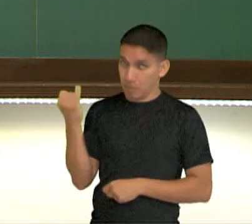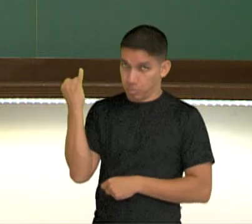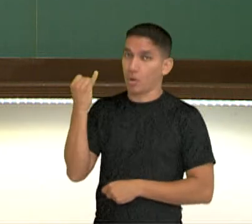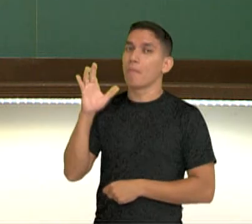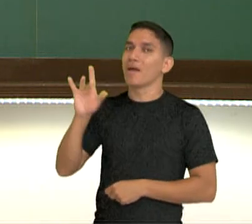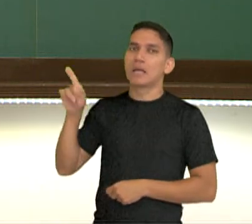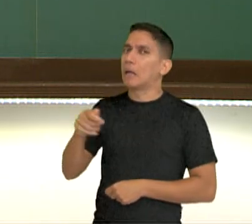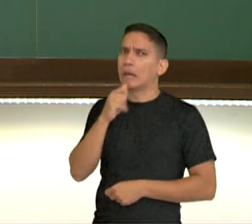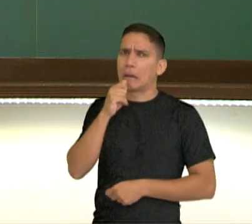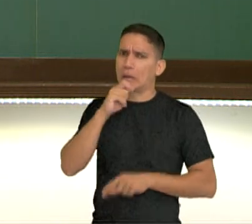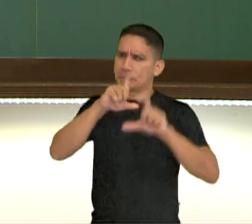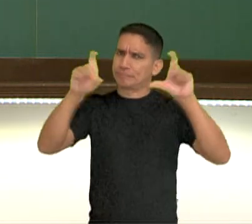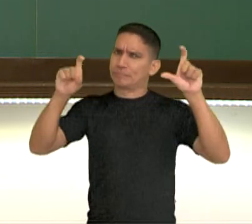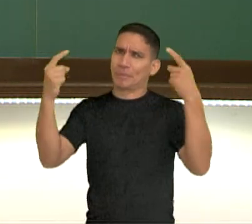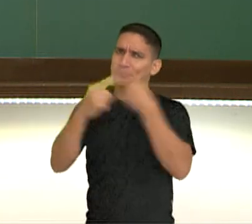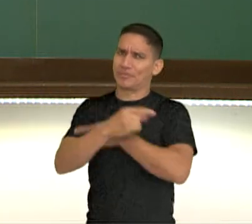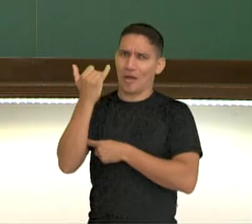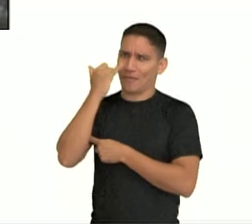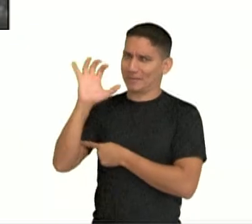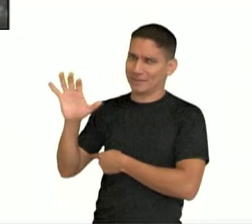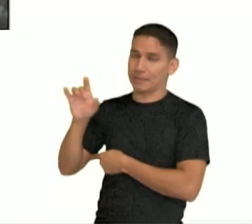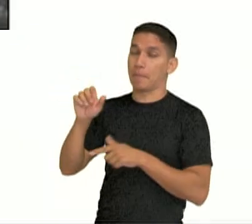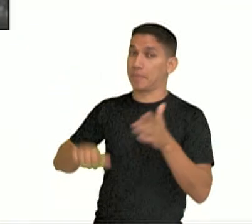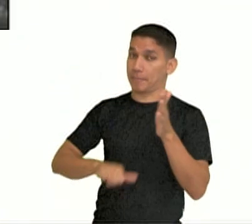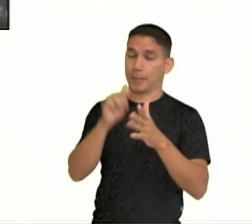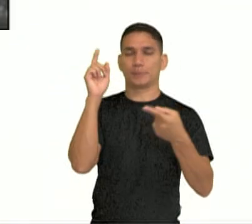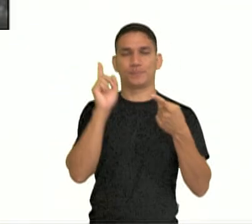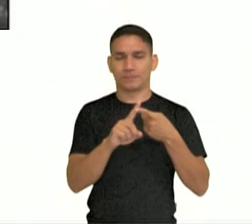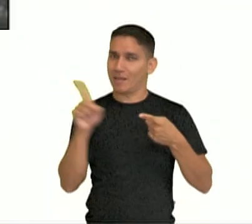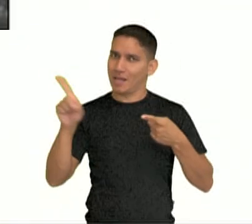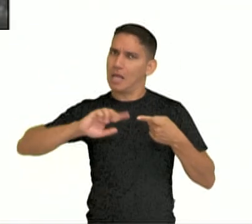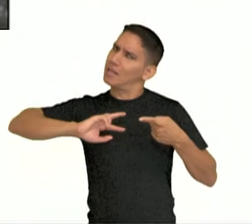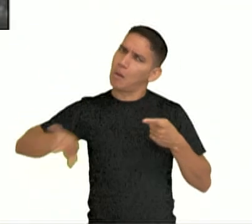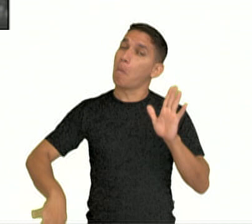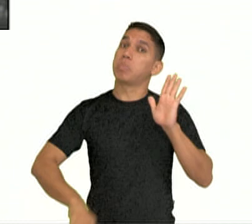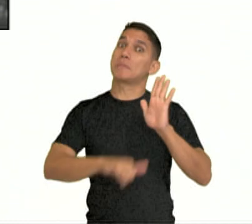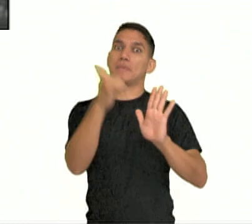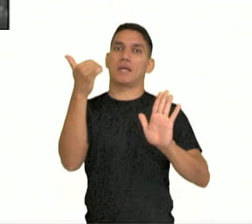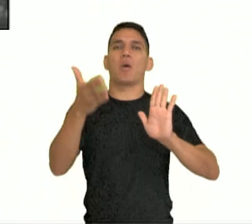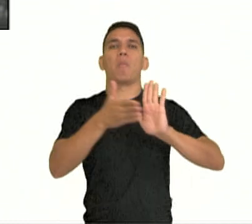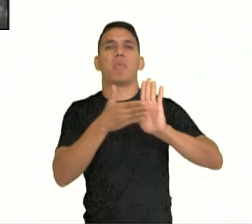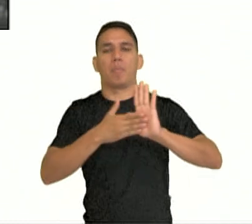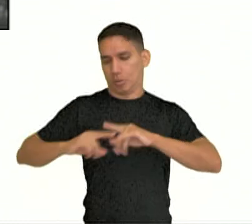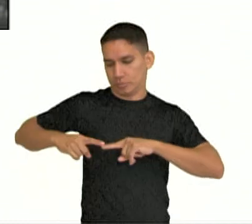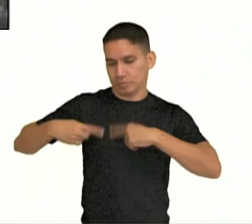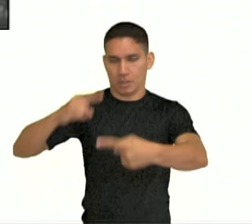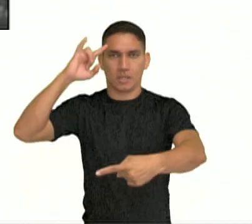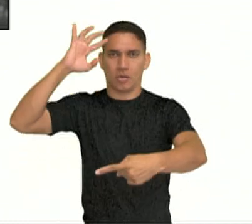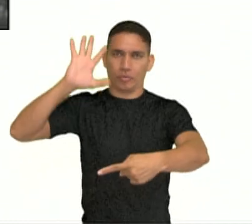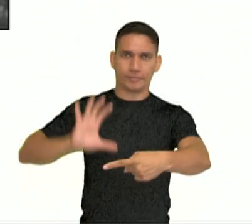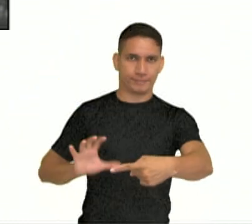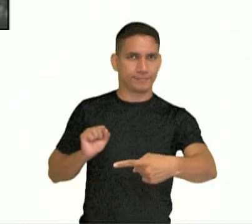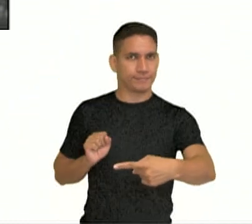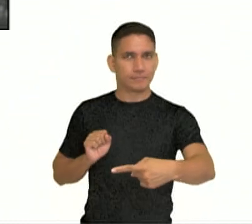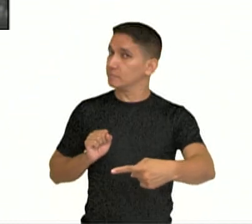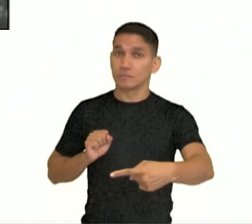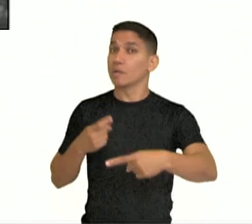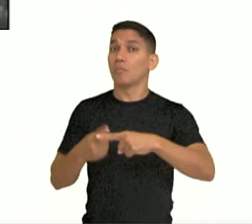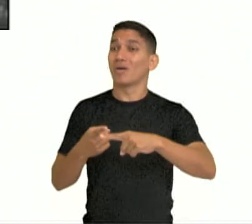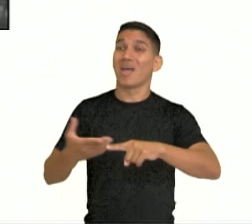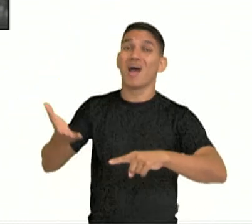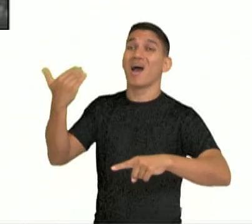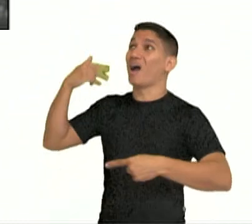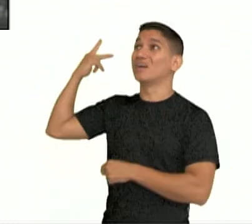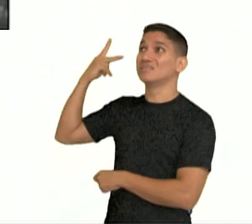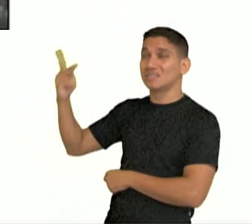isso que a tirinha está falando. Então, primeira coisa, ele não foi o primeiro a propor uma teoria de hereditariedade. Por quê? Porque existiram